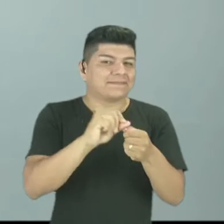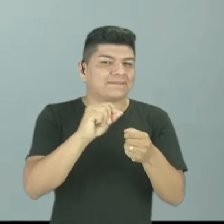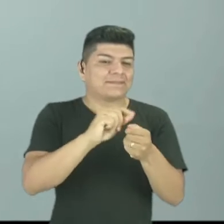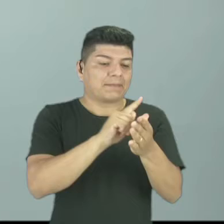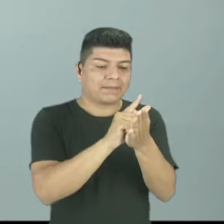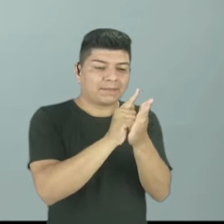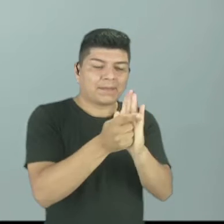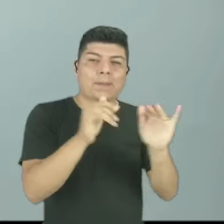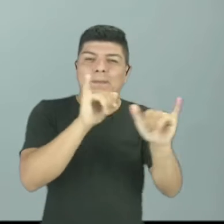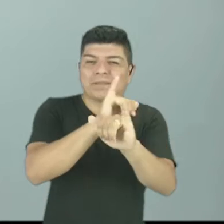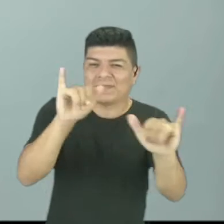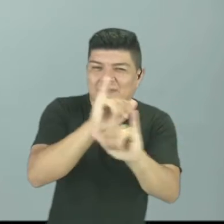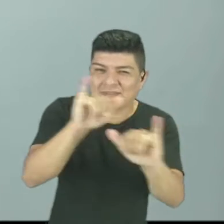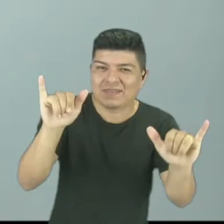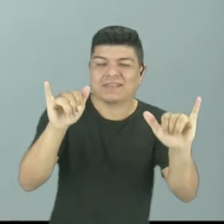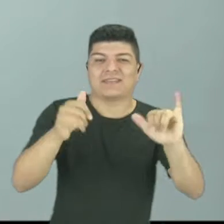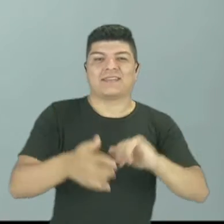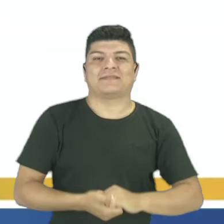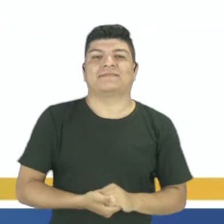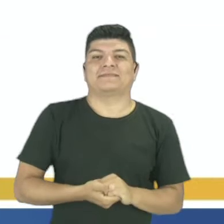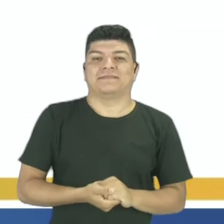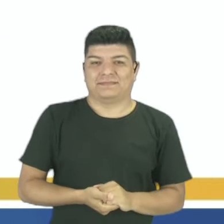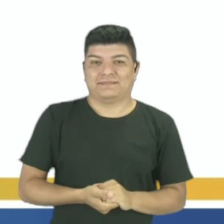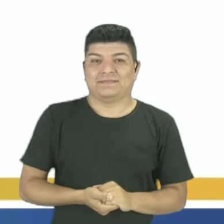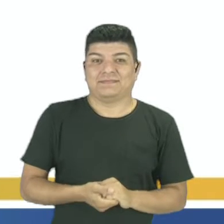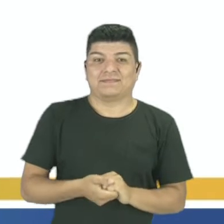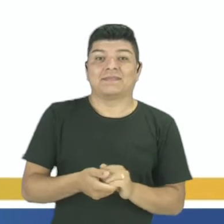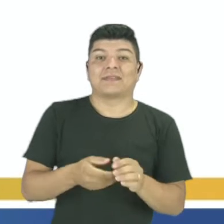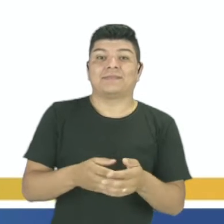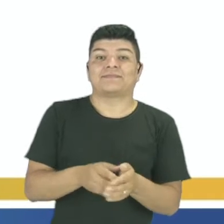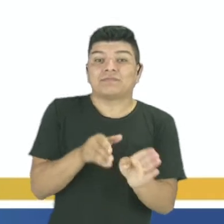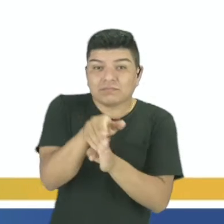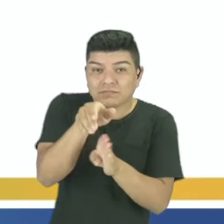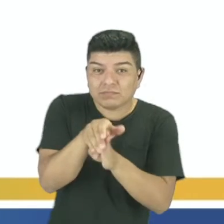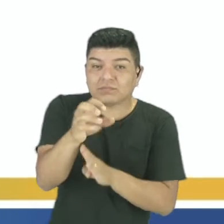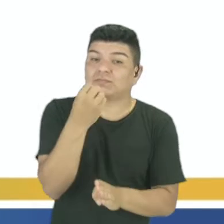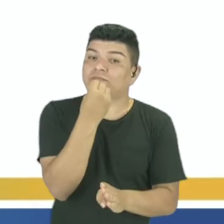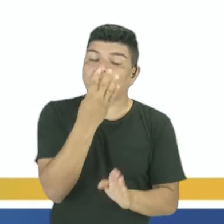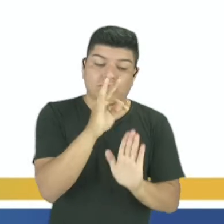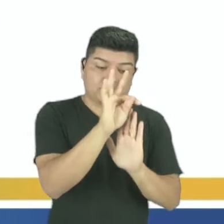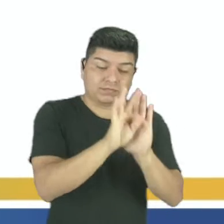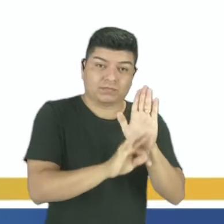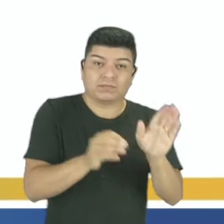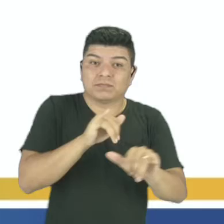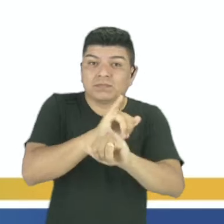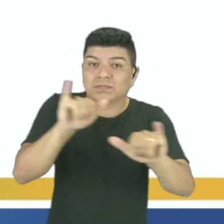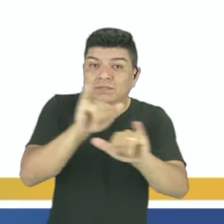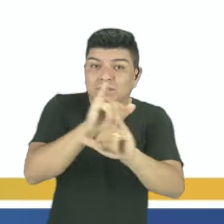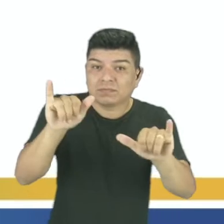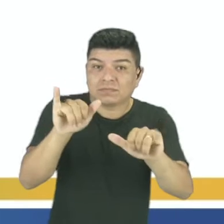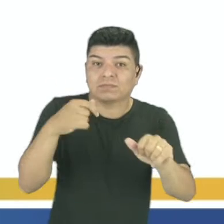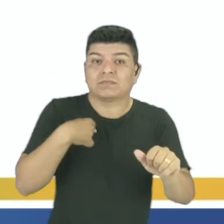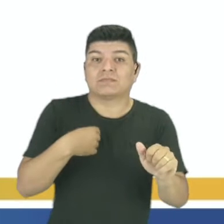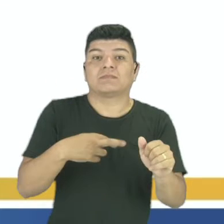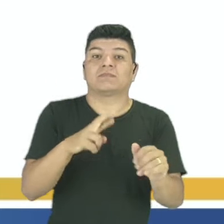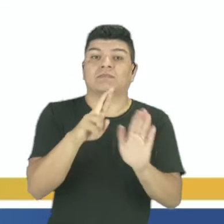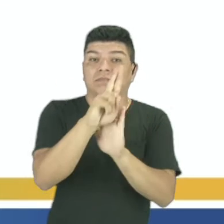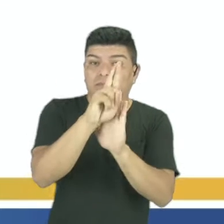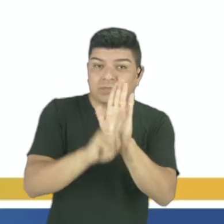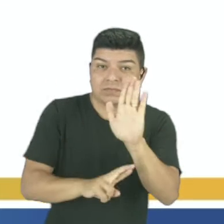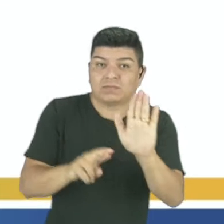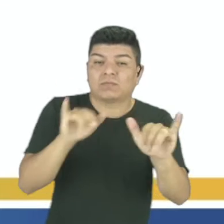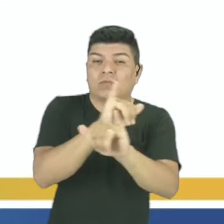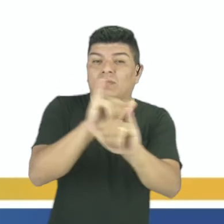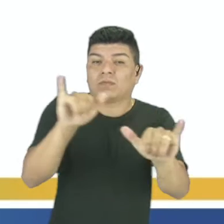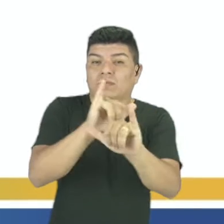gêneros publicitários. Dicas para criar um bom texto publicitário. Quando se fala em redação